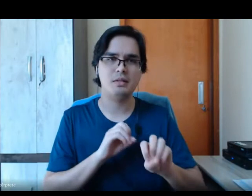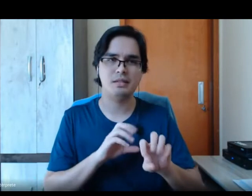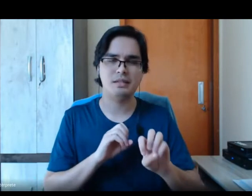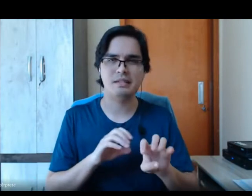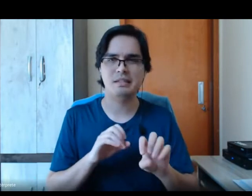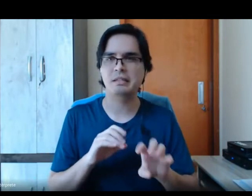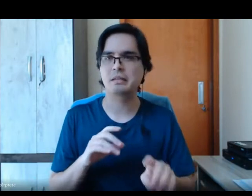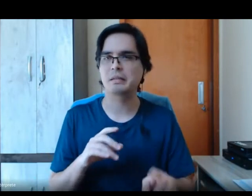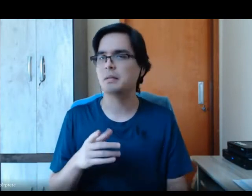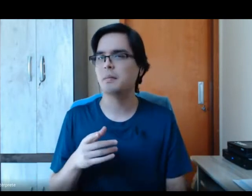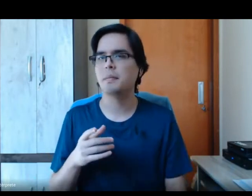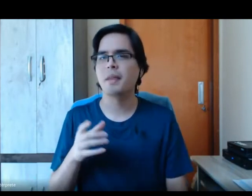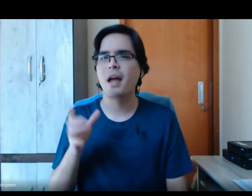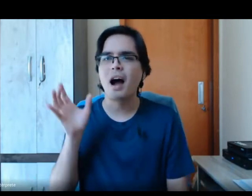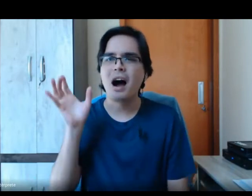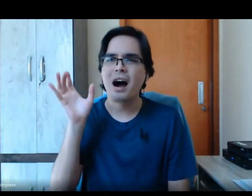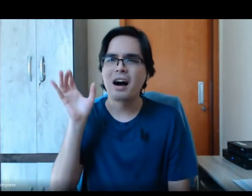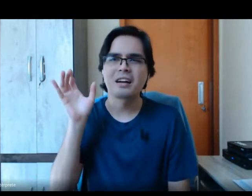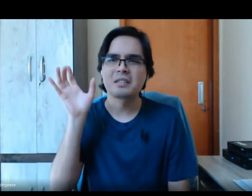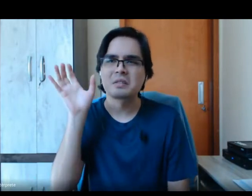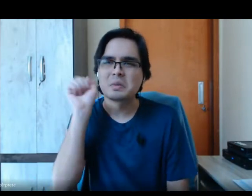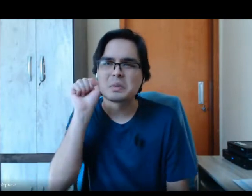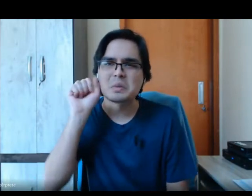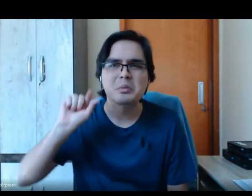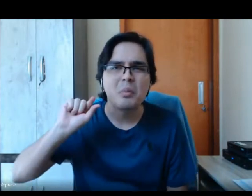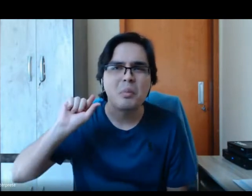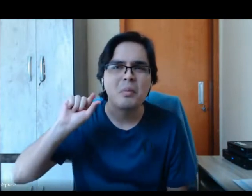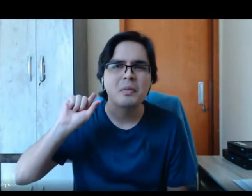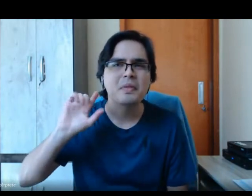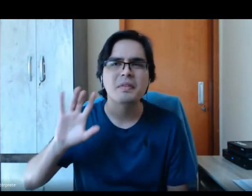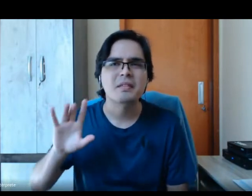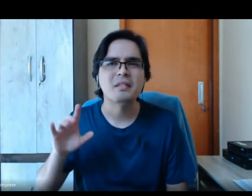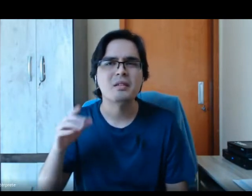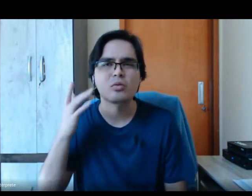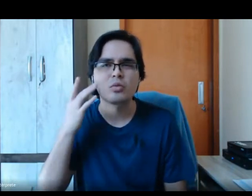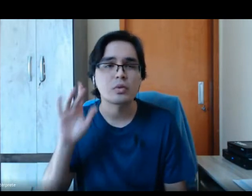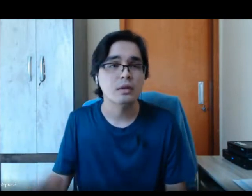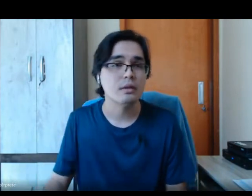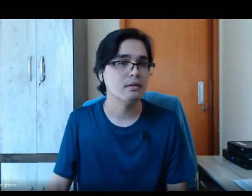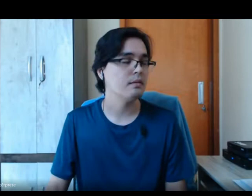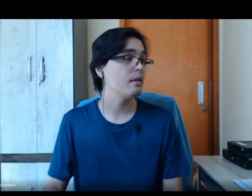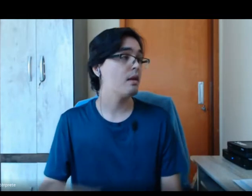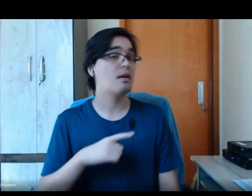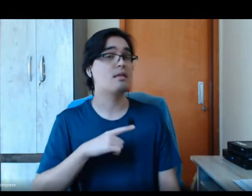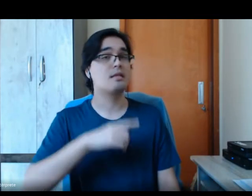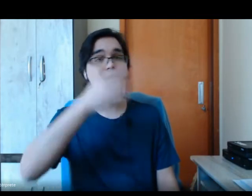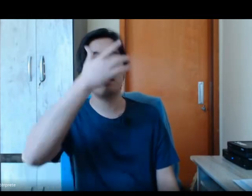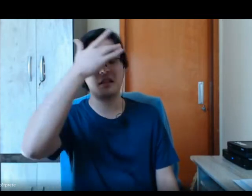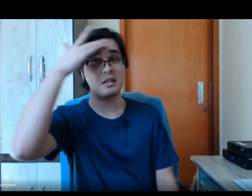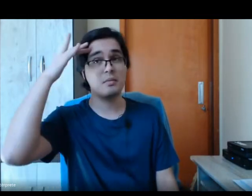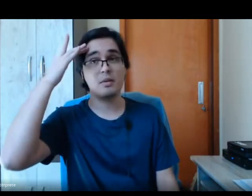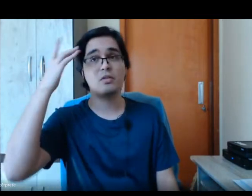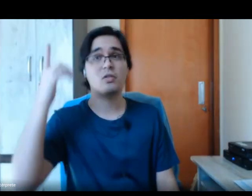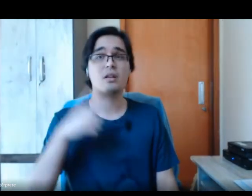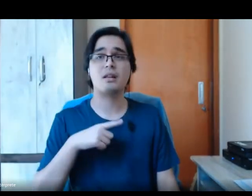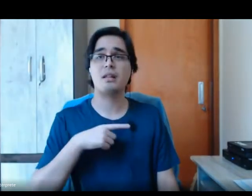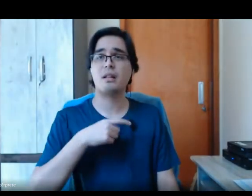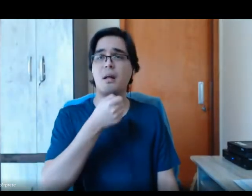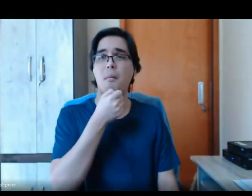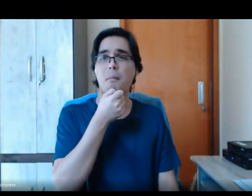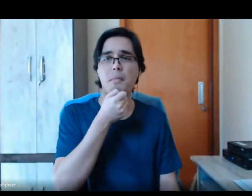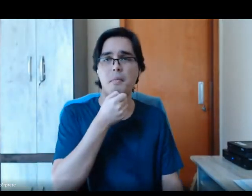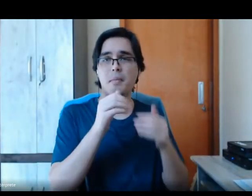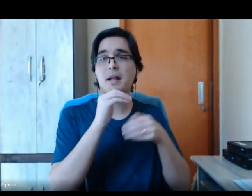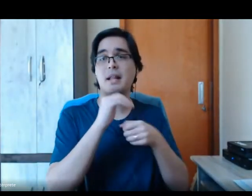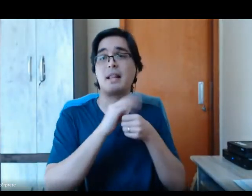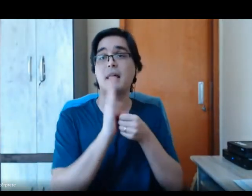contempladas na fala de outros colegas, com relação à questão do plano de ensino. Acho que a gente deveria centrar a reunião em cima do que o plano de ensino diz,